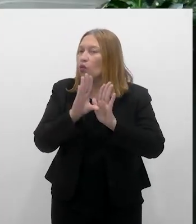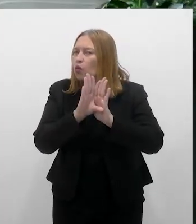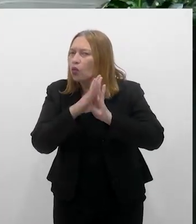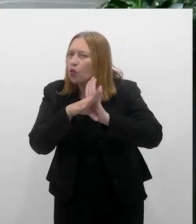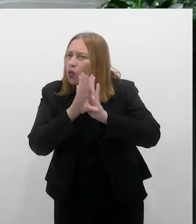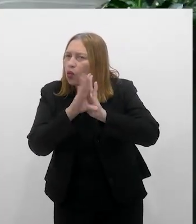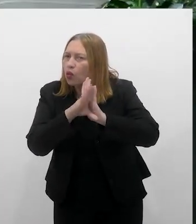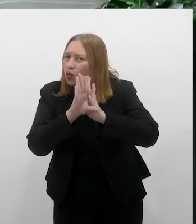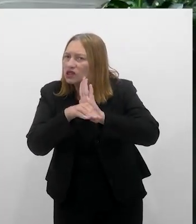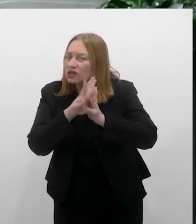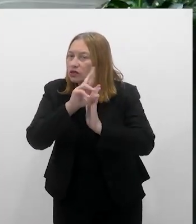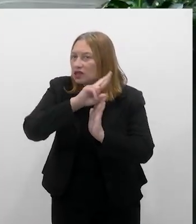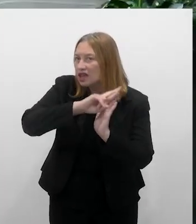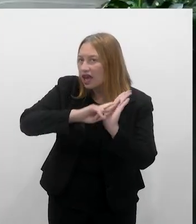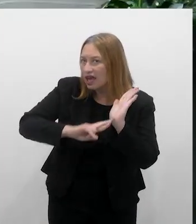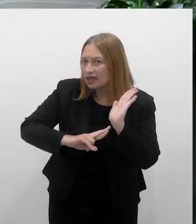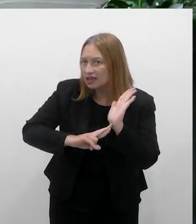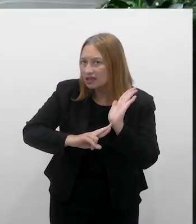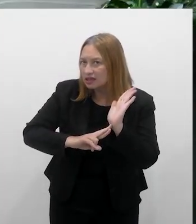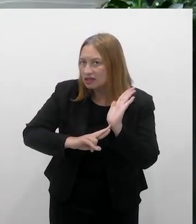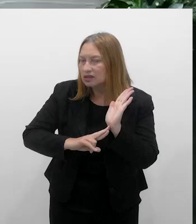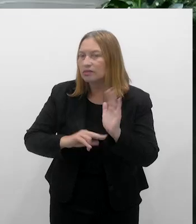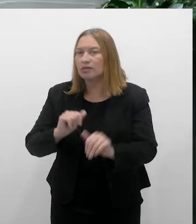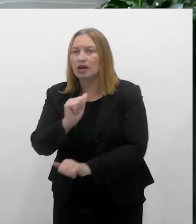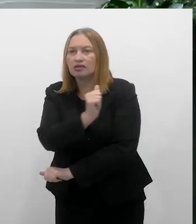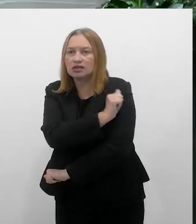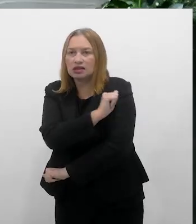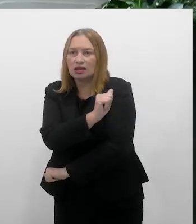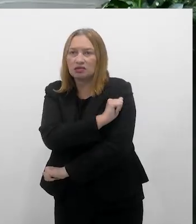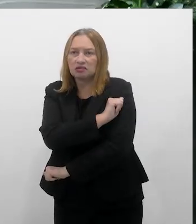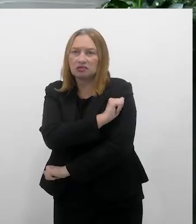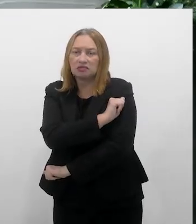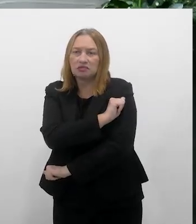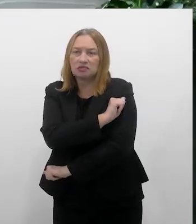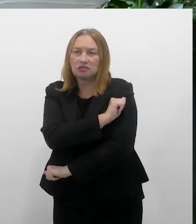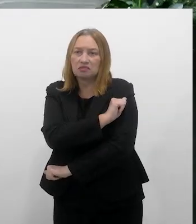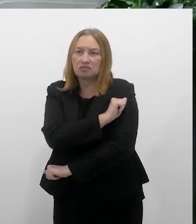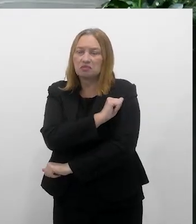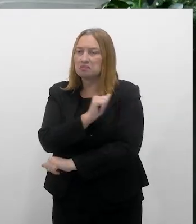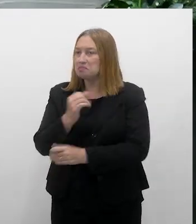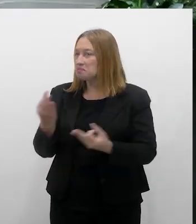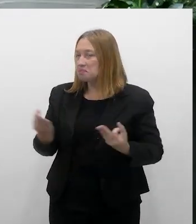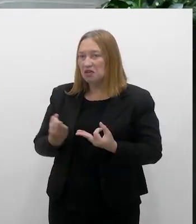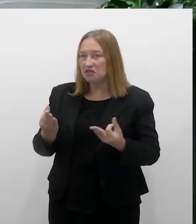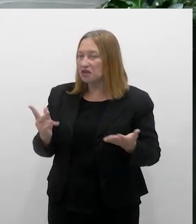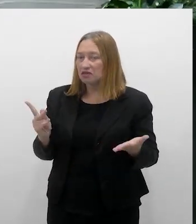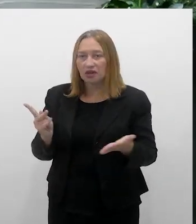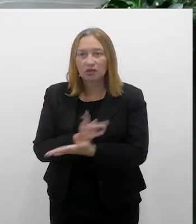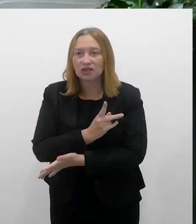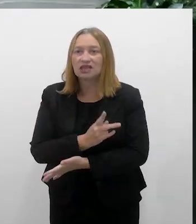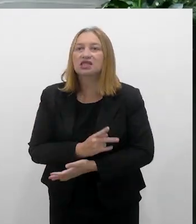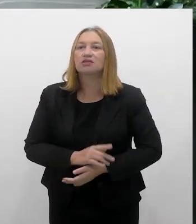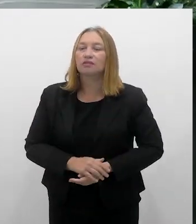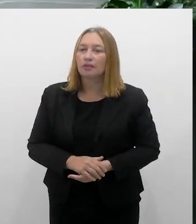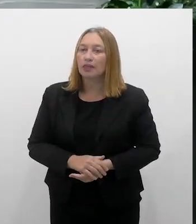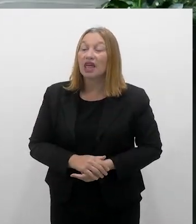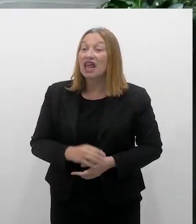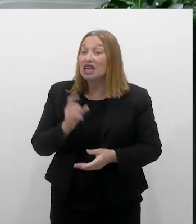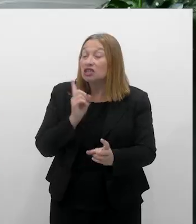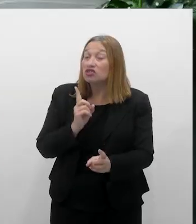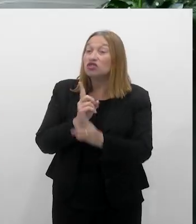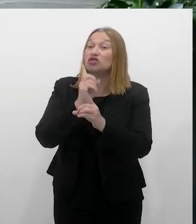nós desenvolvemos o conceito de redação para esses estudantes, foi, eureka,